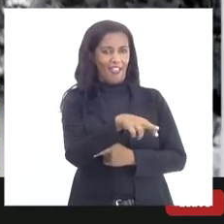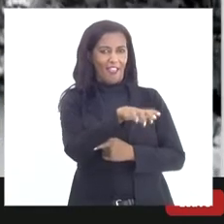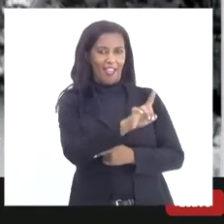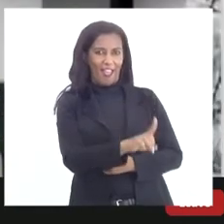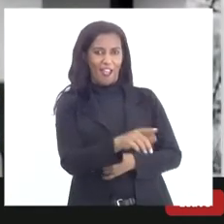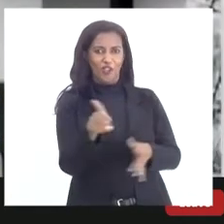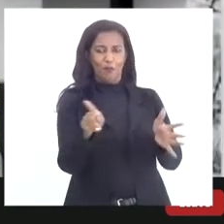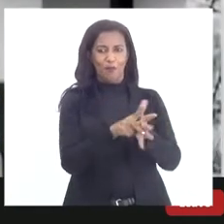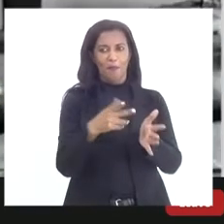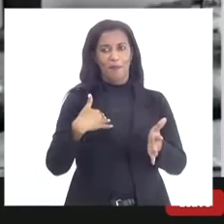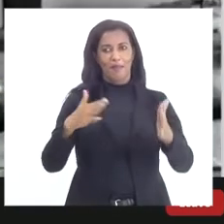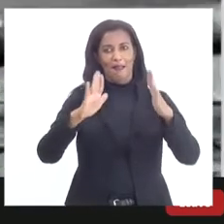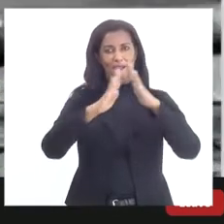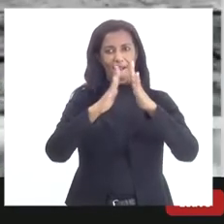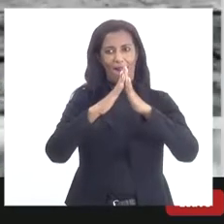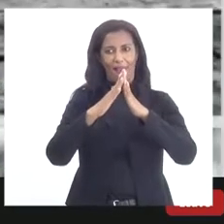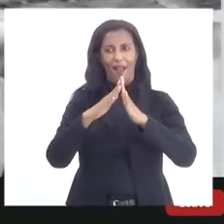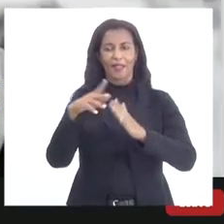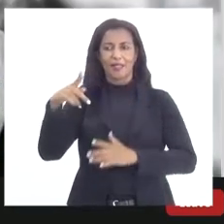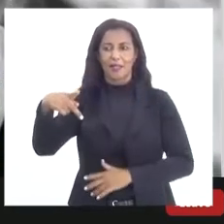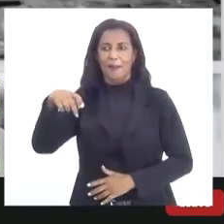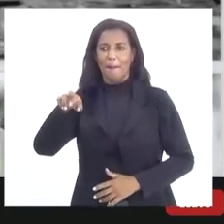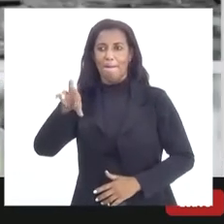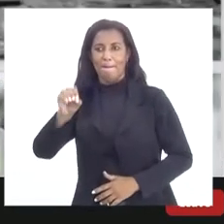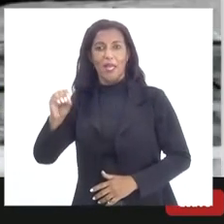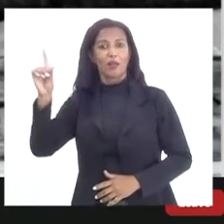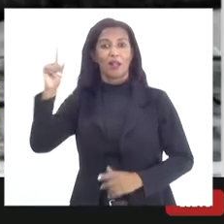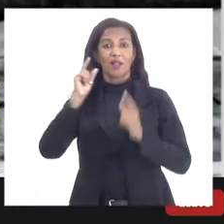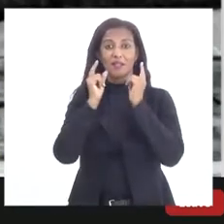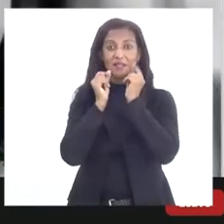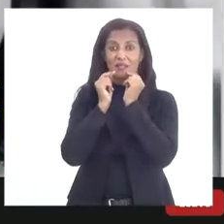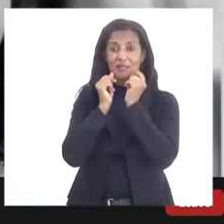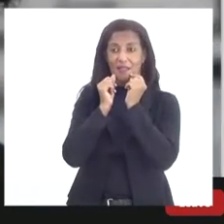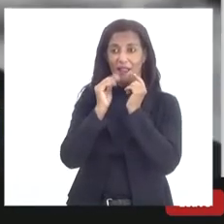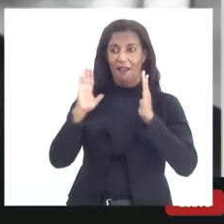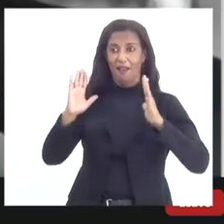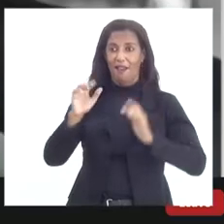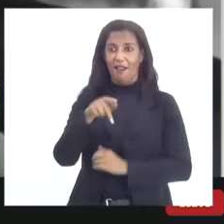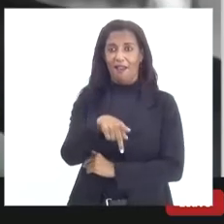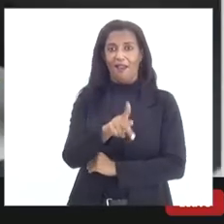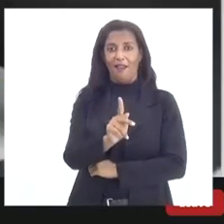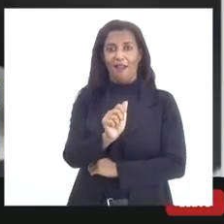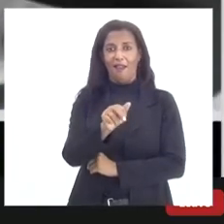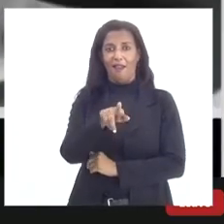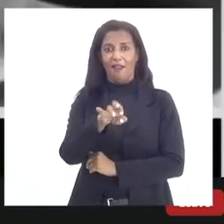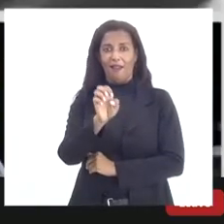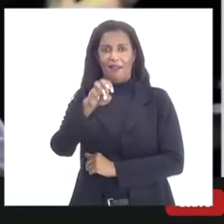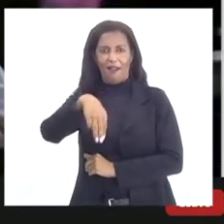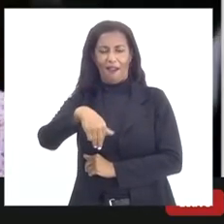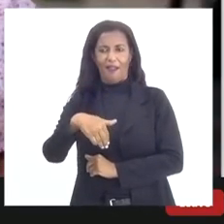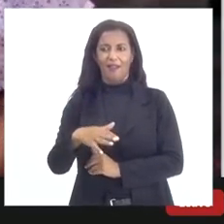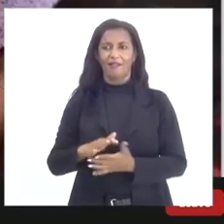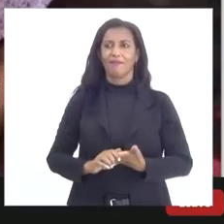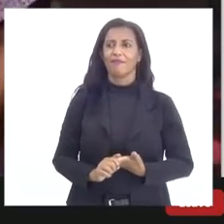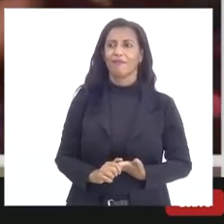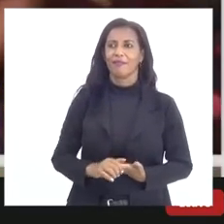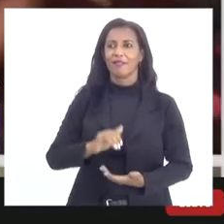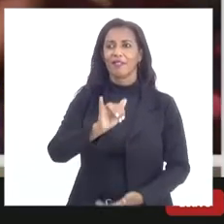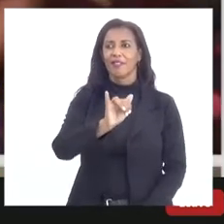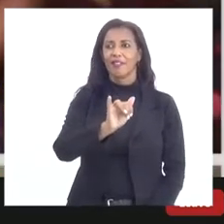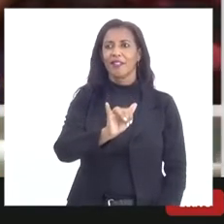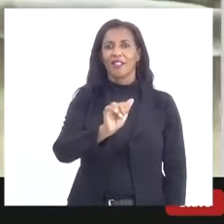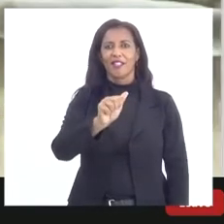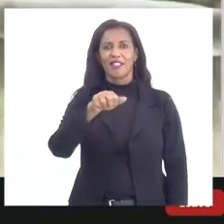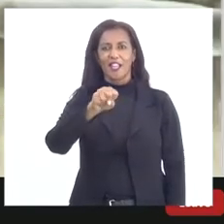Enfim, Pedro, esse é um menino de um terreiro do Ceará. Aqui a Karen, da casa da mãe Beata. A Yasmin,